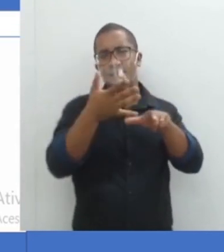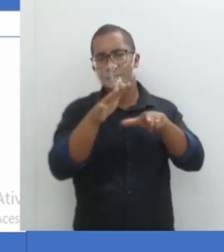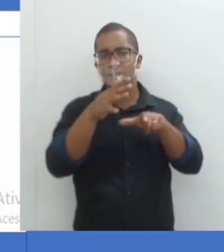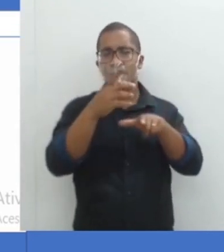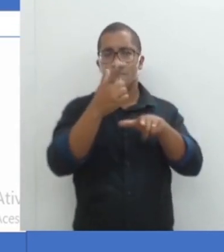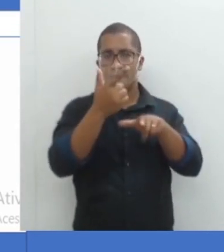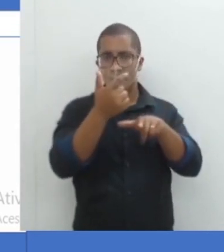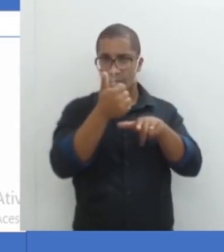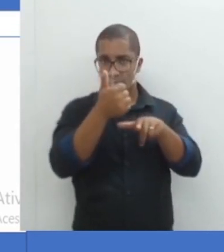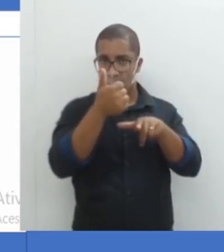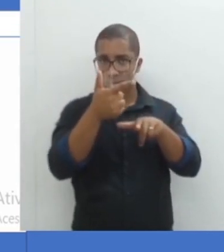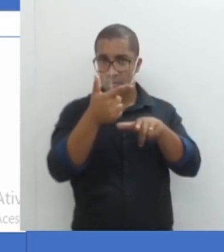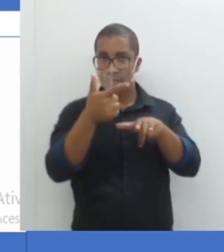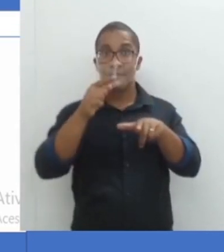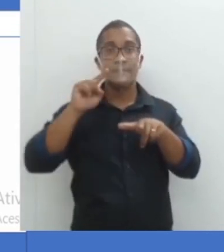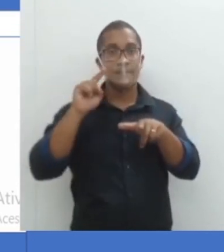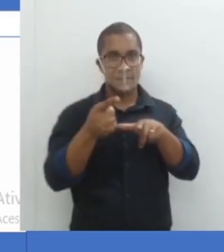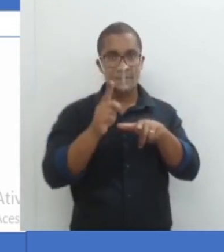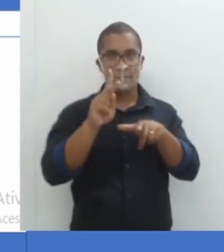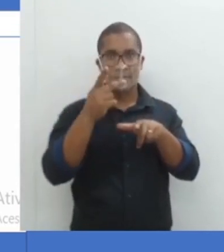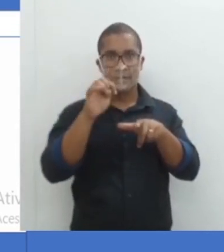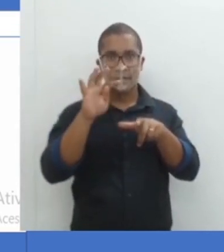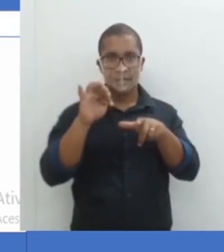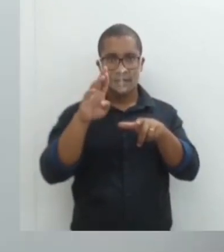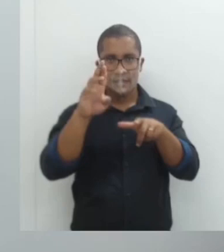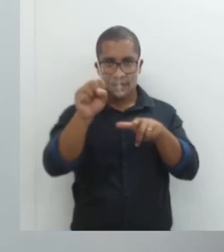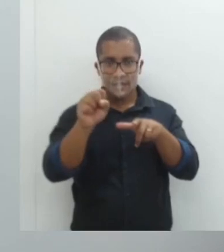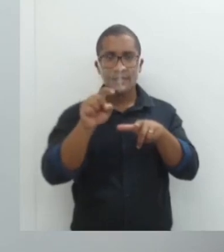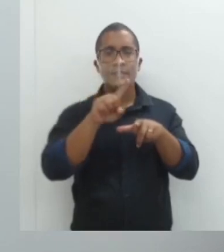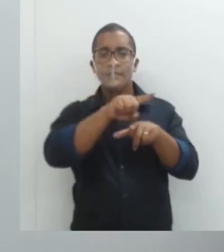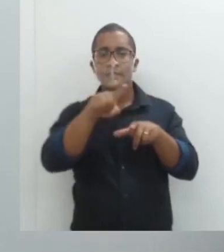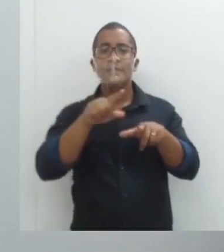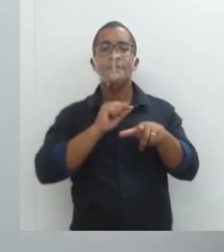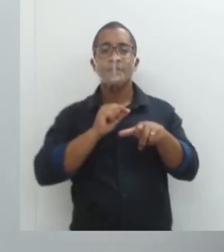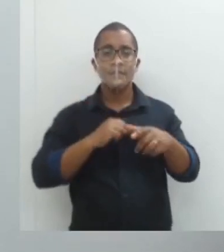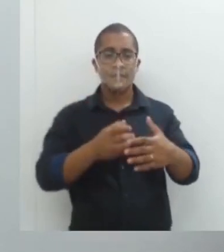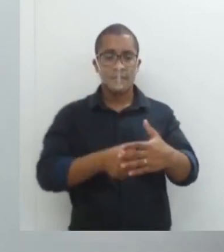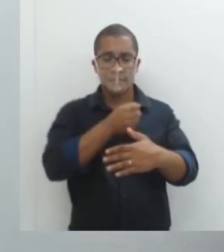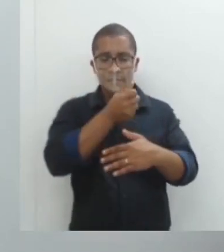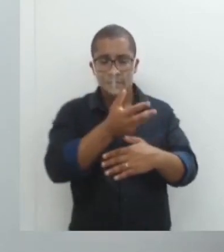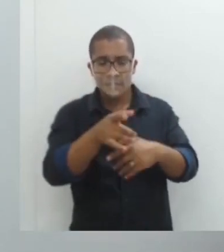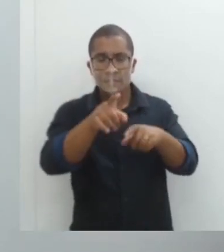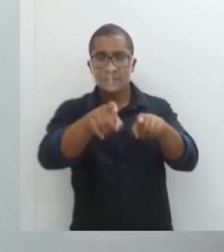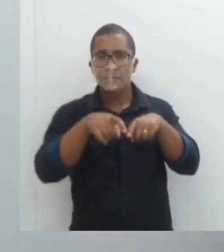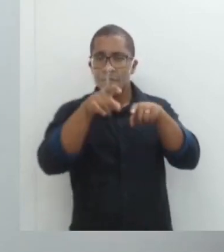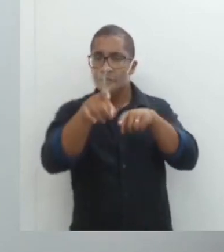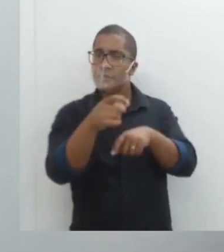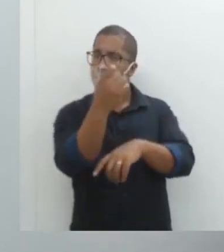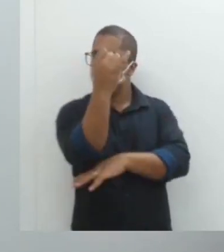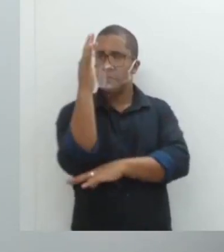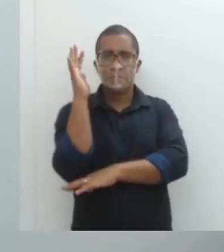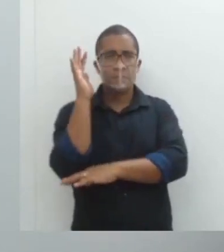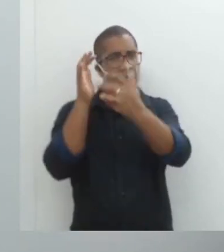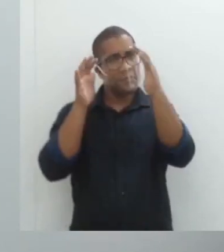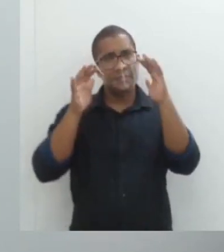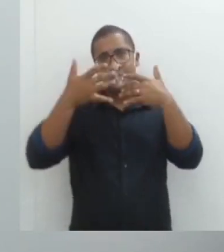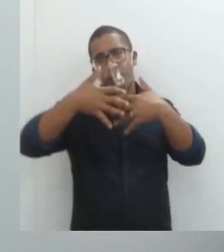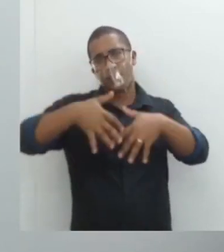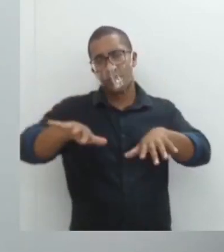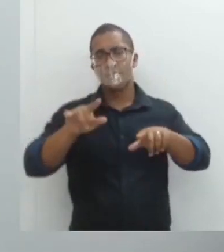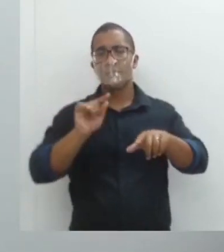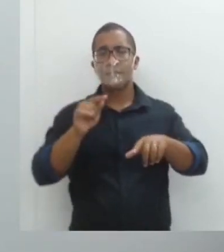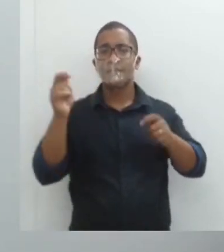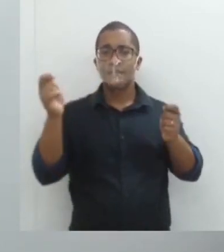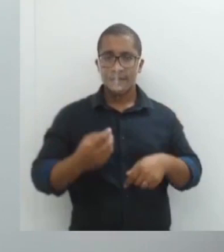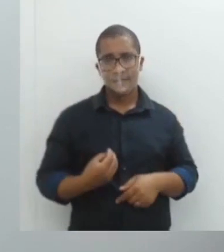e vivem da agricultura. Como eu sempre falo, eles precisam da natureza para subsistência, ou seja, para pegar